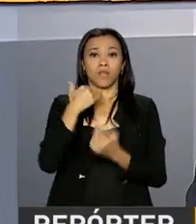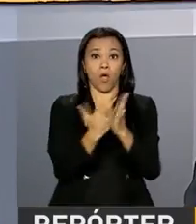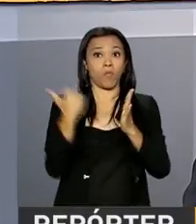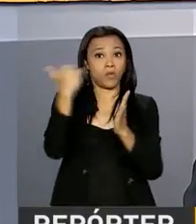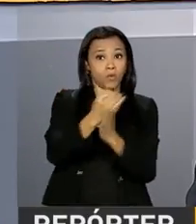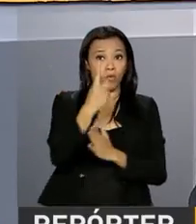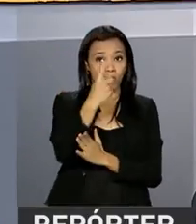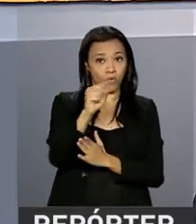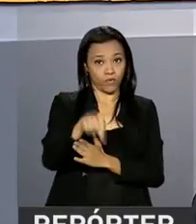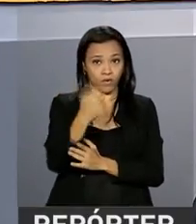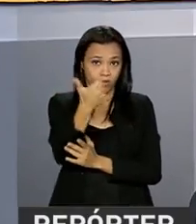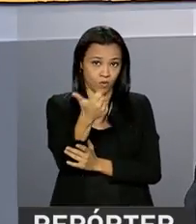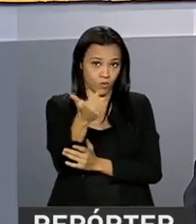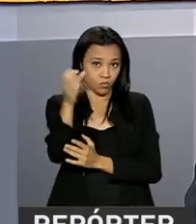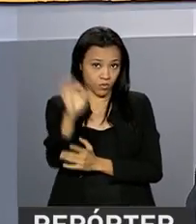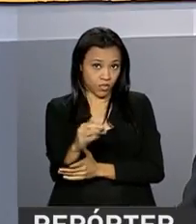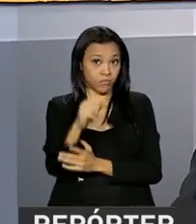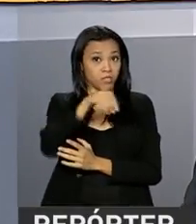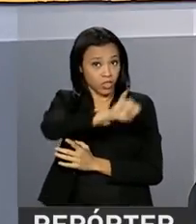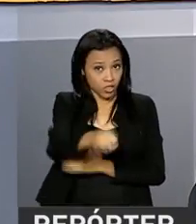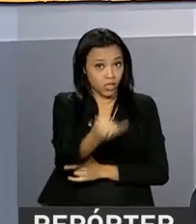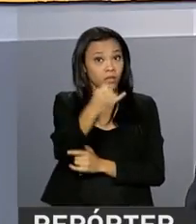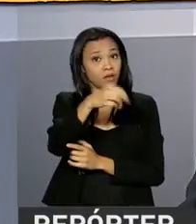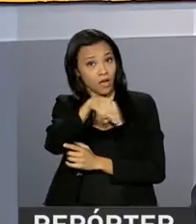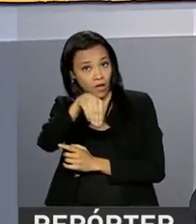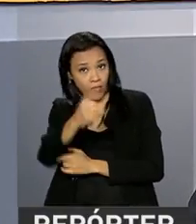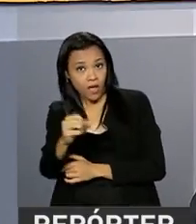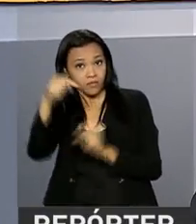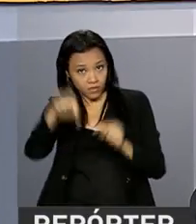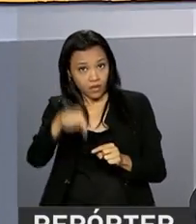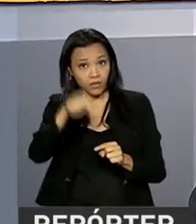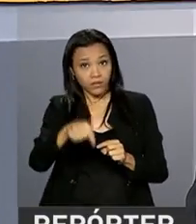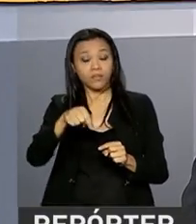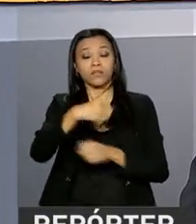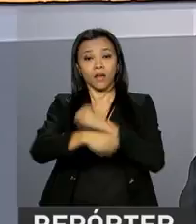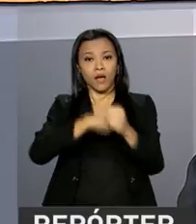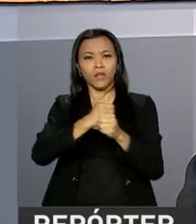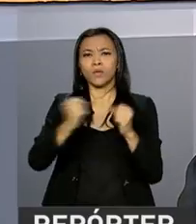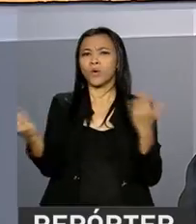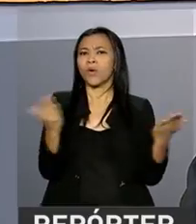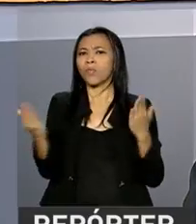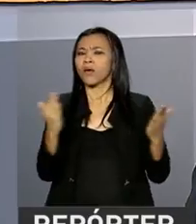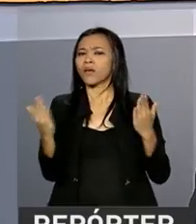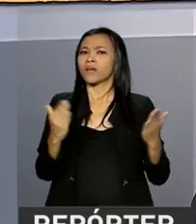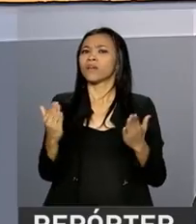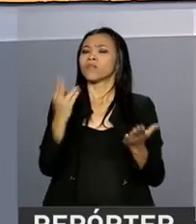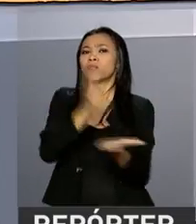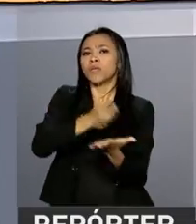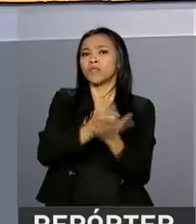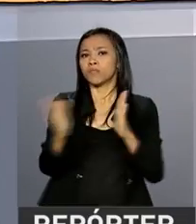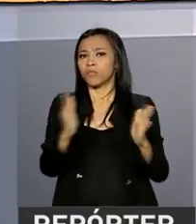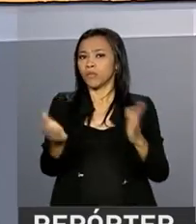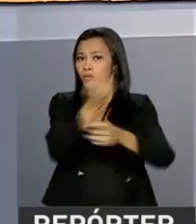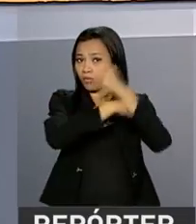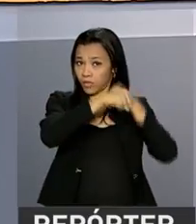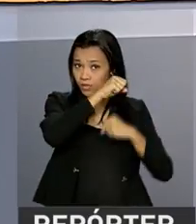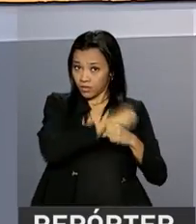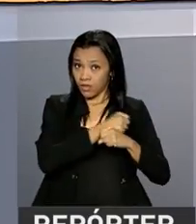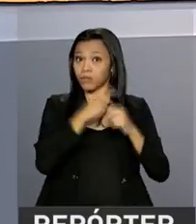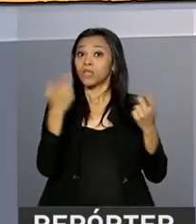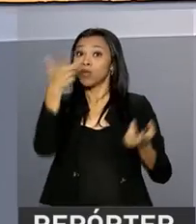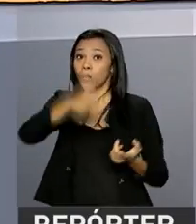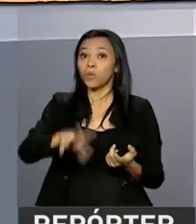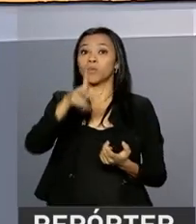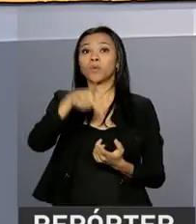1,12 de Janeiro a março deste ano na comparação com com trimestre anterior esse índice é uma prévia do PIB o produto interno